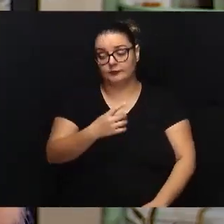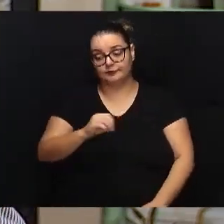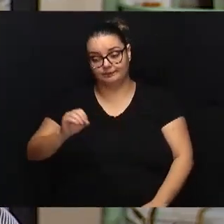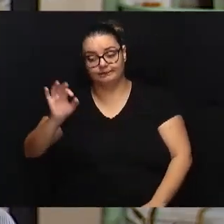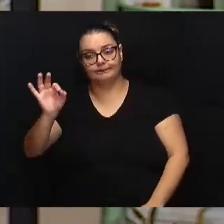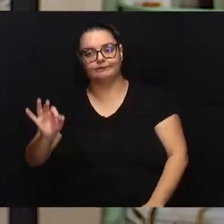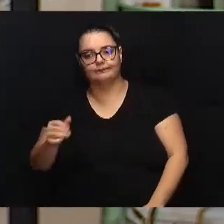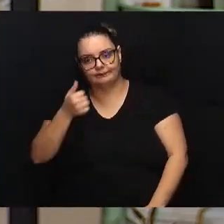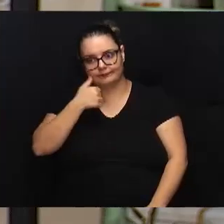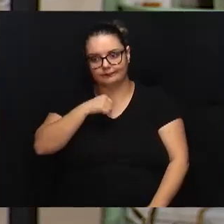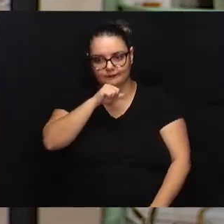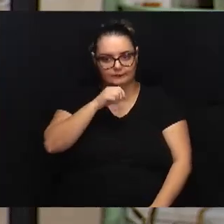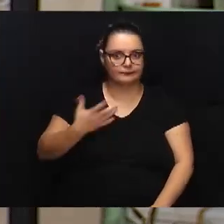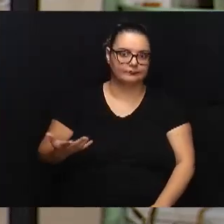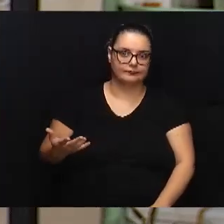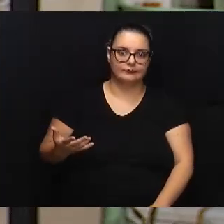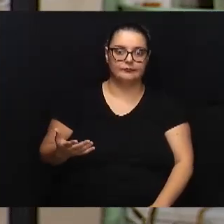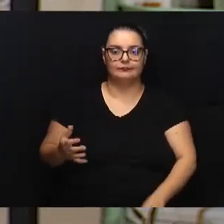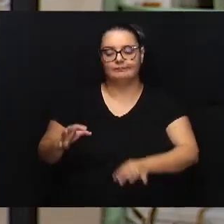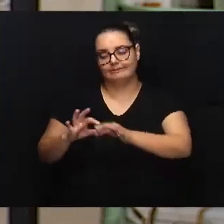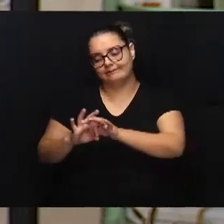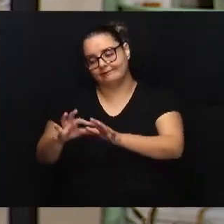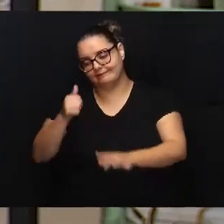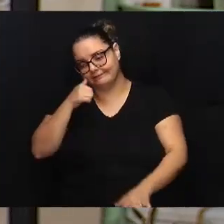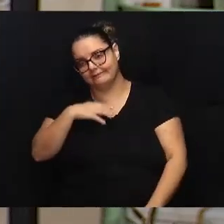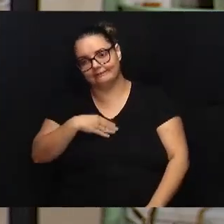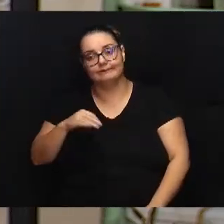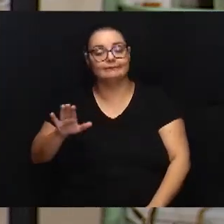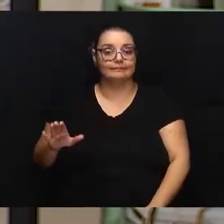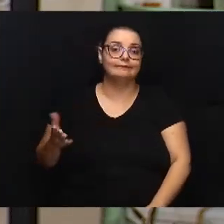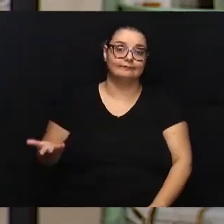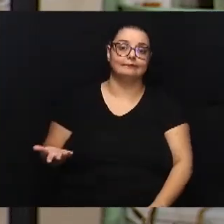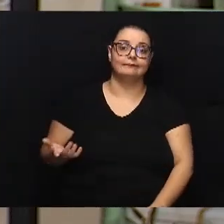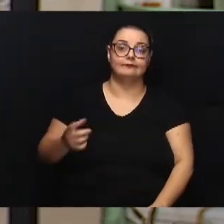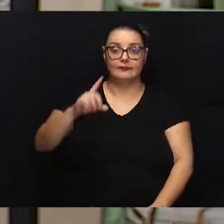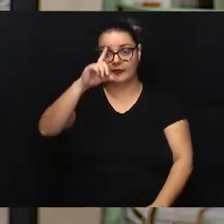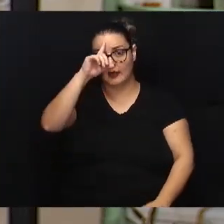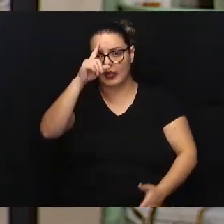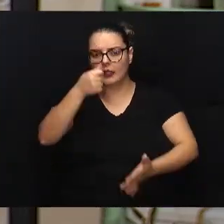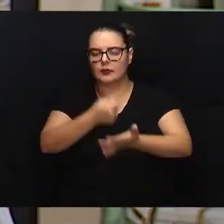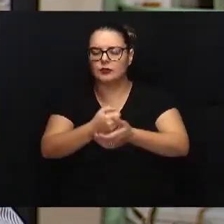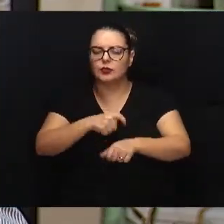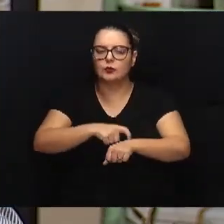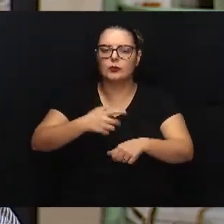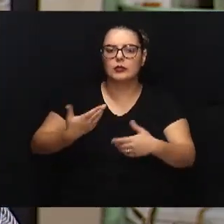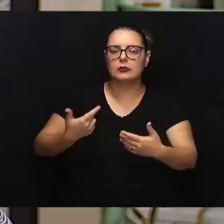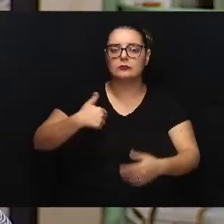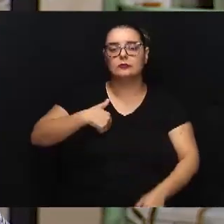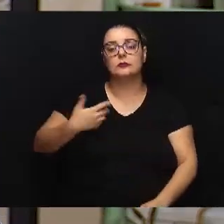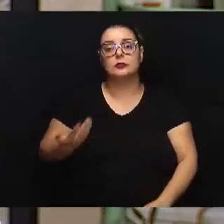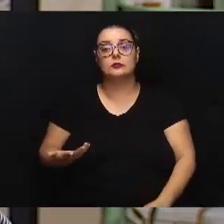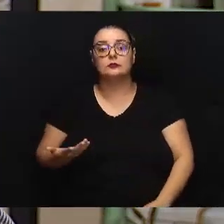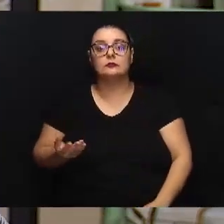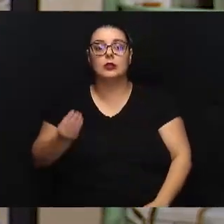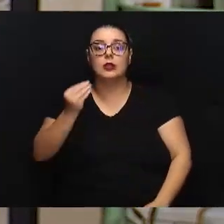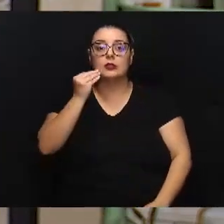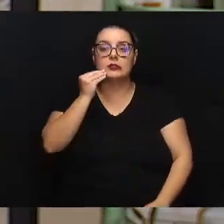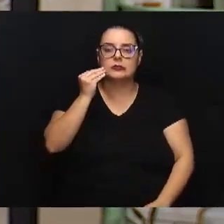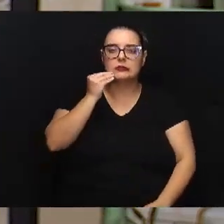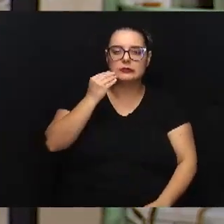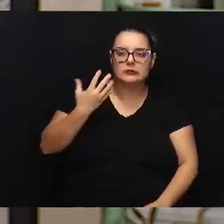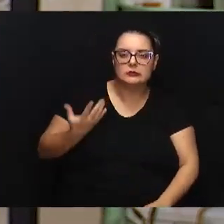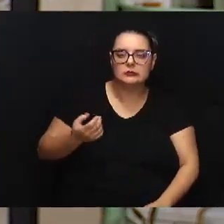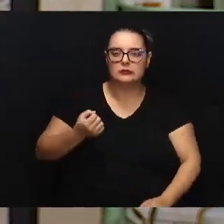que deixá-la e aí eu decidi, num dado momento, que eu ia tentar algum